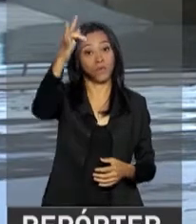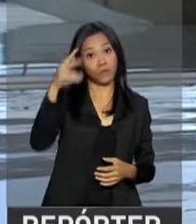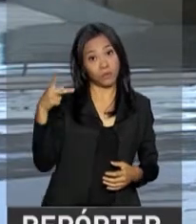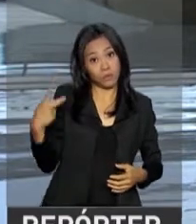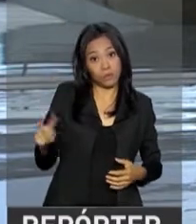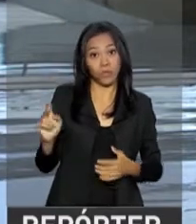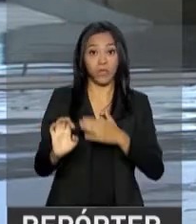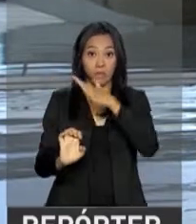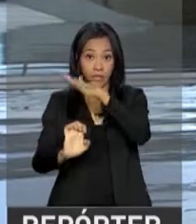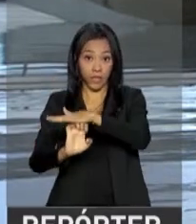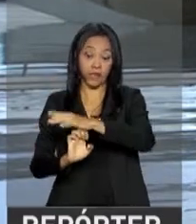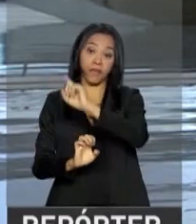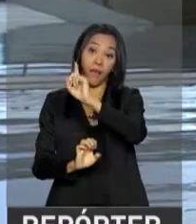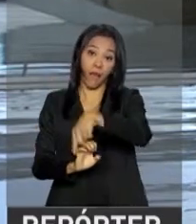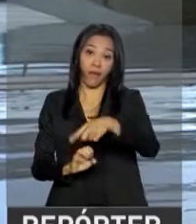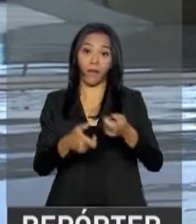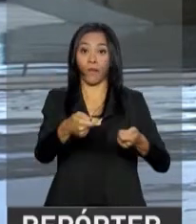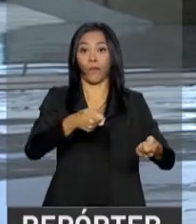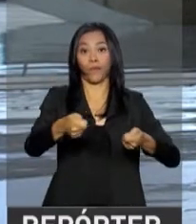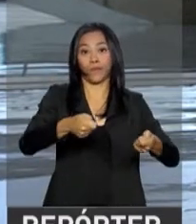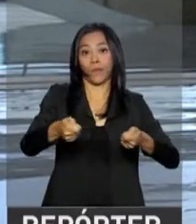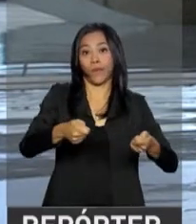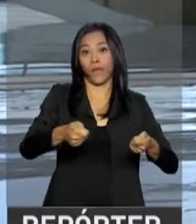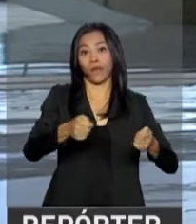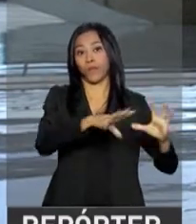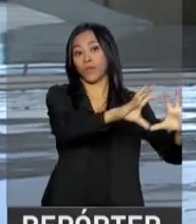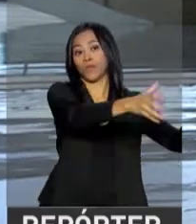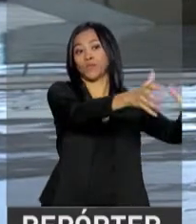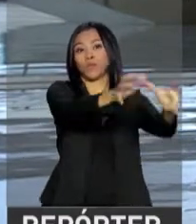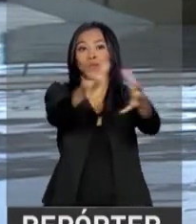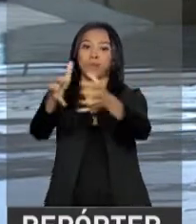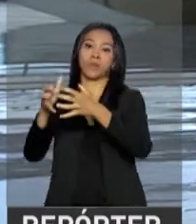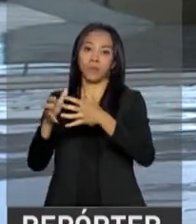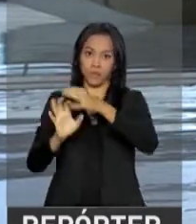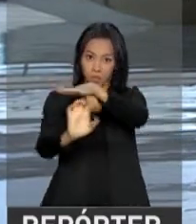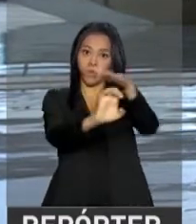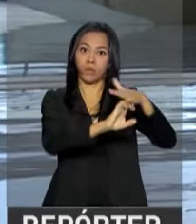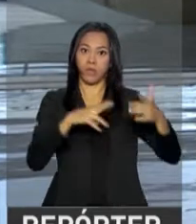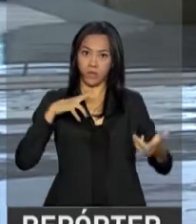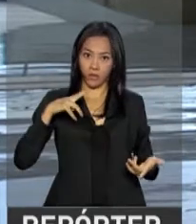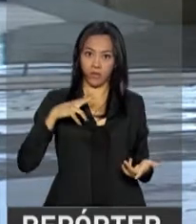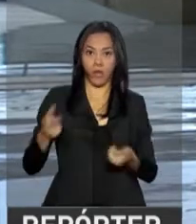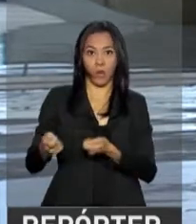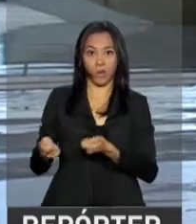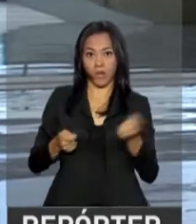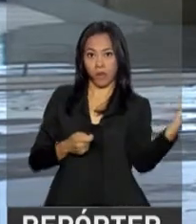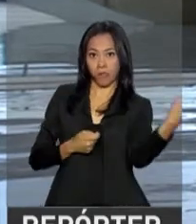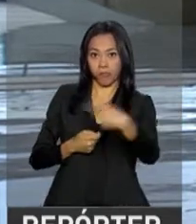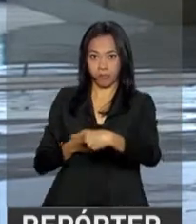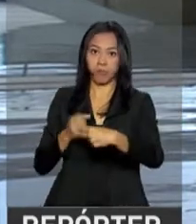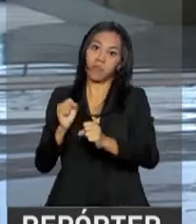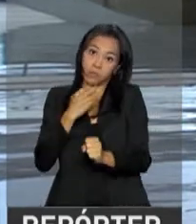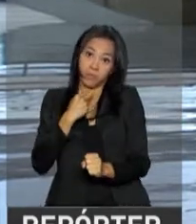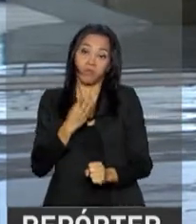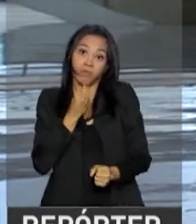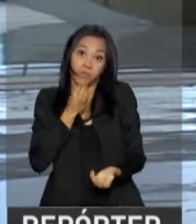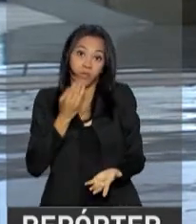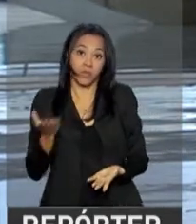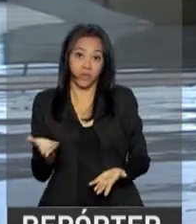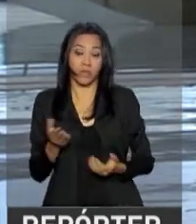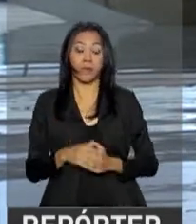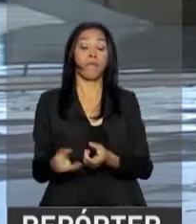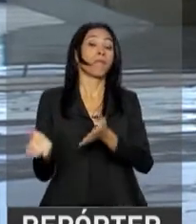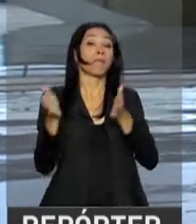estaria condicionado as decisões desses grupos privados também estão fora do processo de capitalização